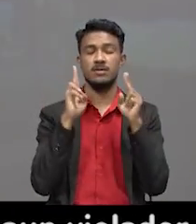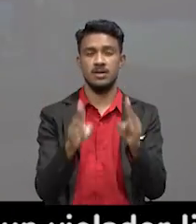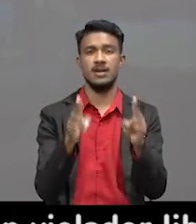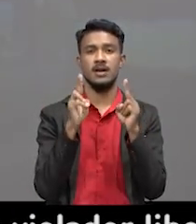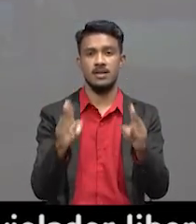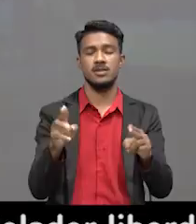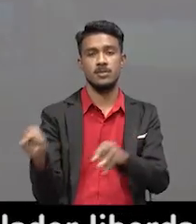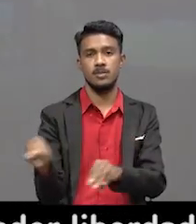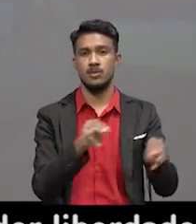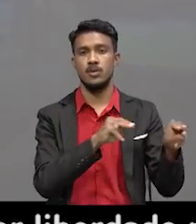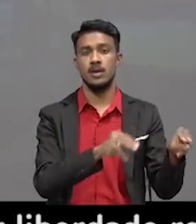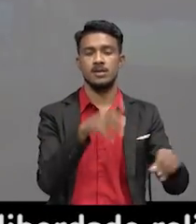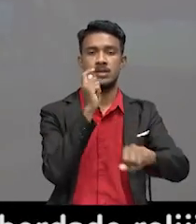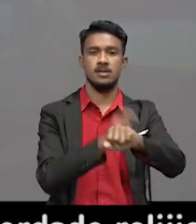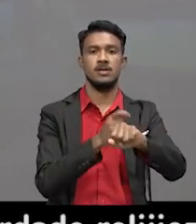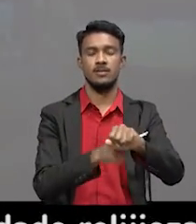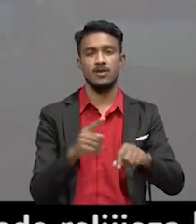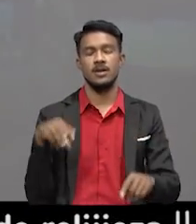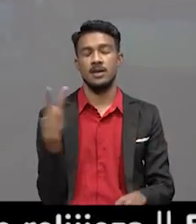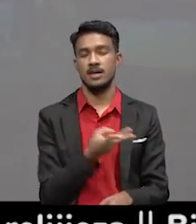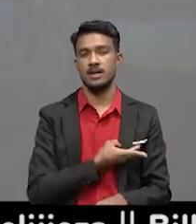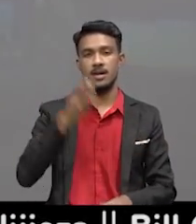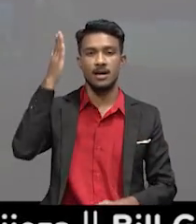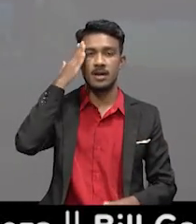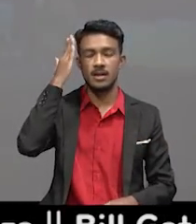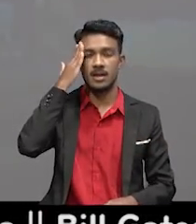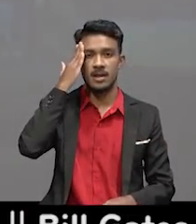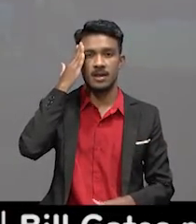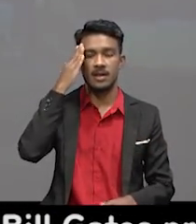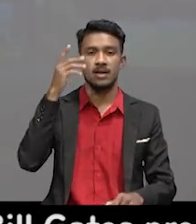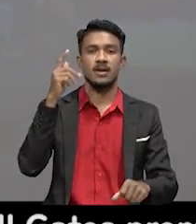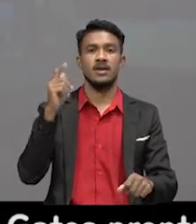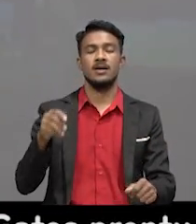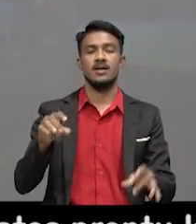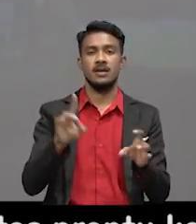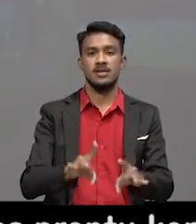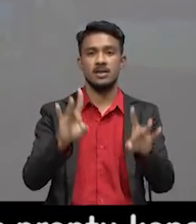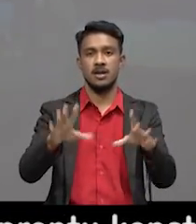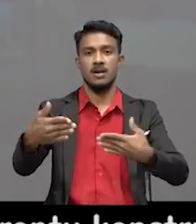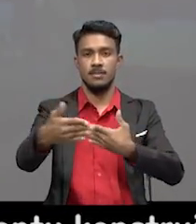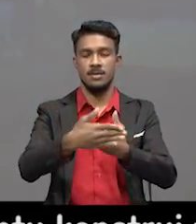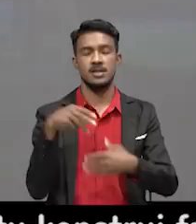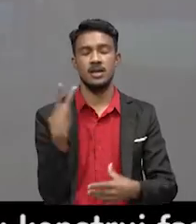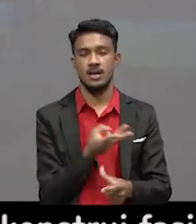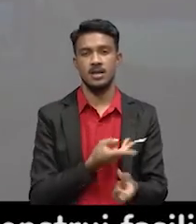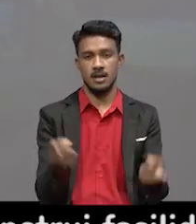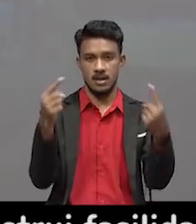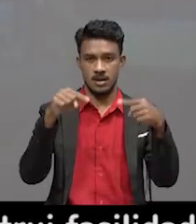mudança climática. E está até na Cata Queensland, Austrália, bem se que ela está aí, né? Bem